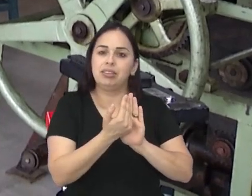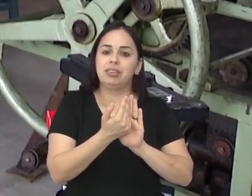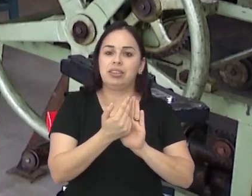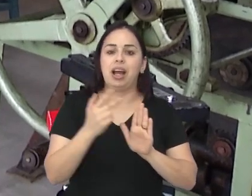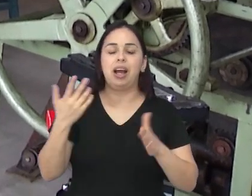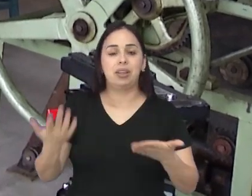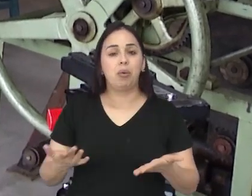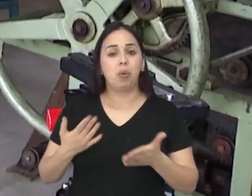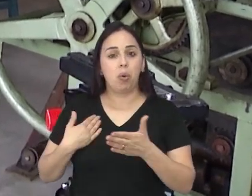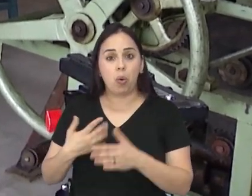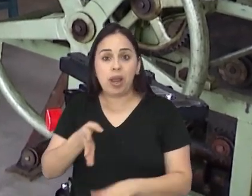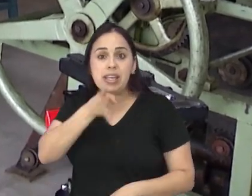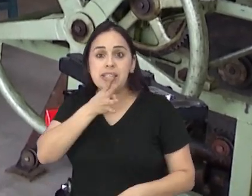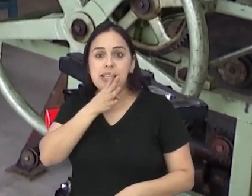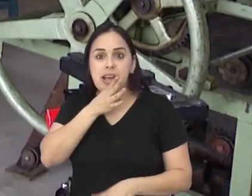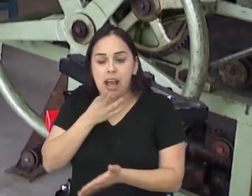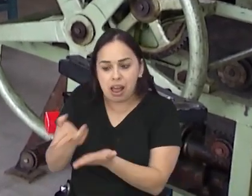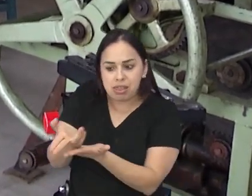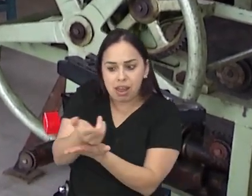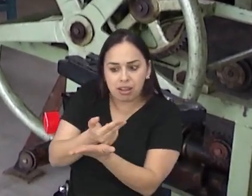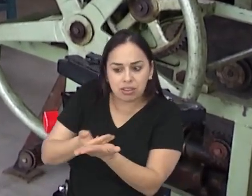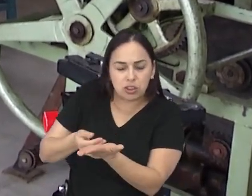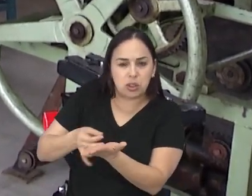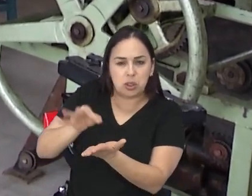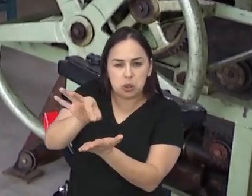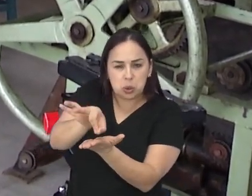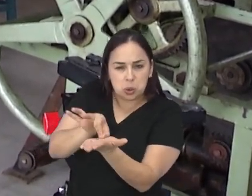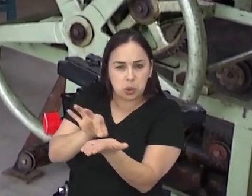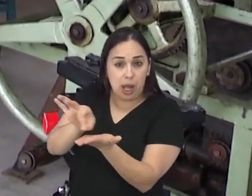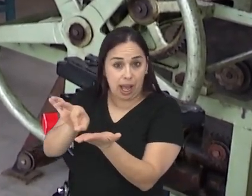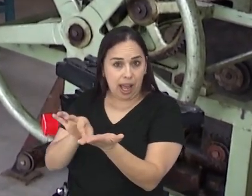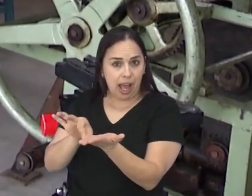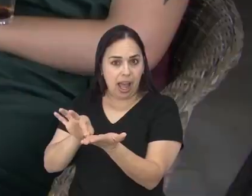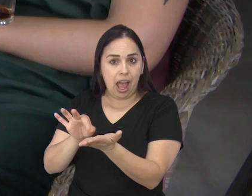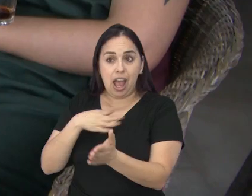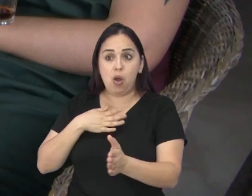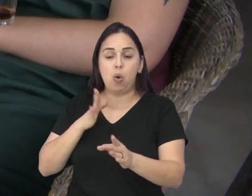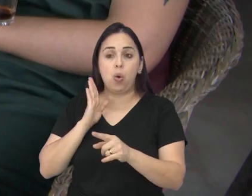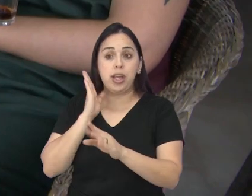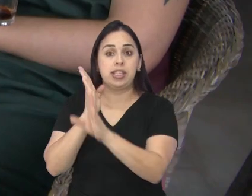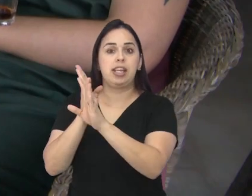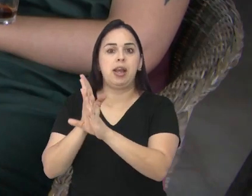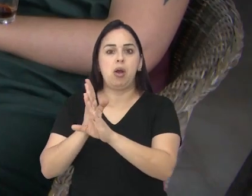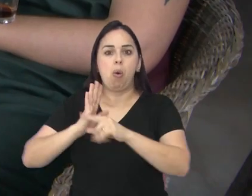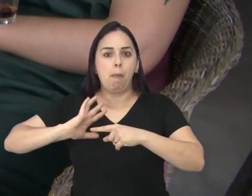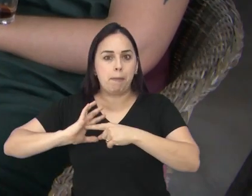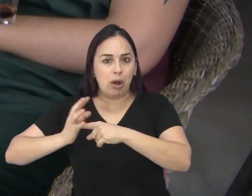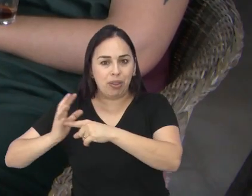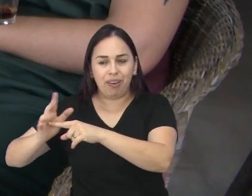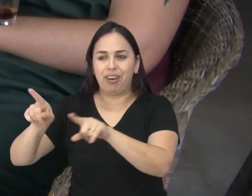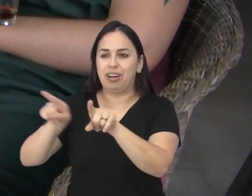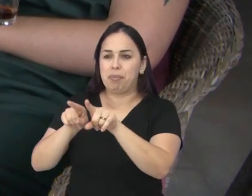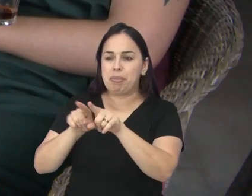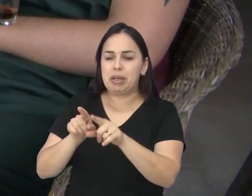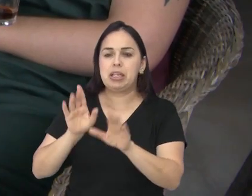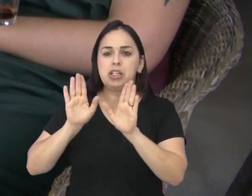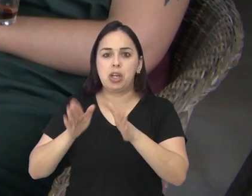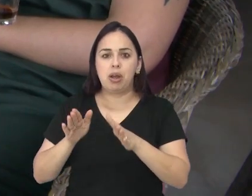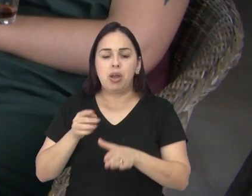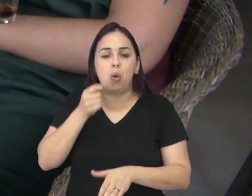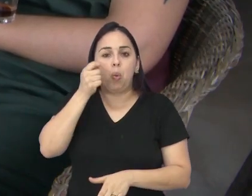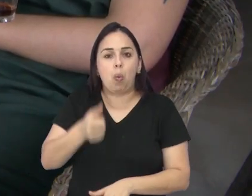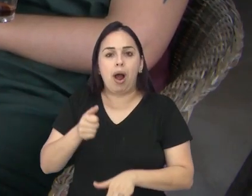eu conheci a gravura, quando eu conheci os equipamentos da gravura e que eu já estava a um